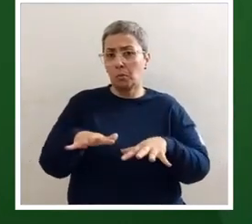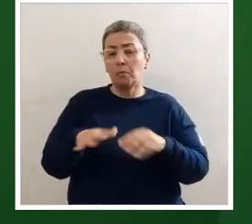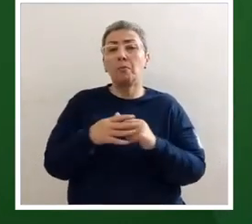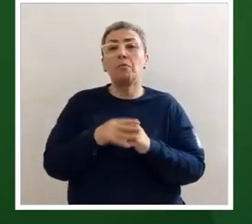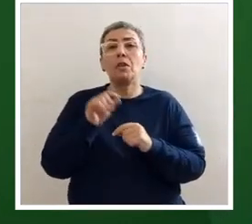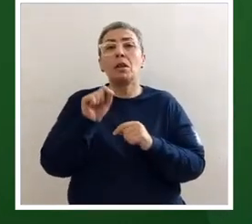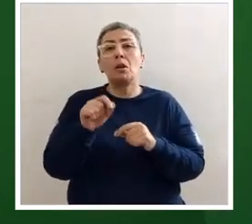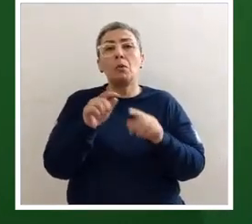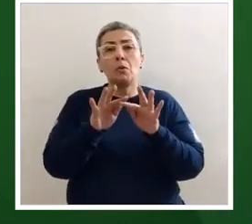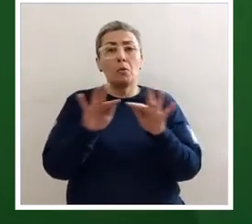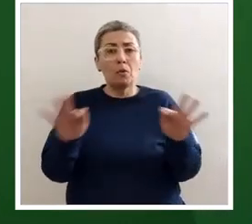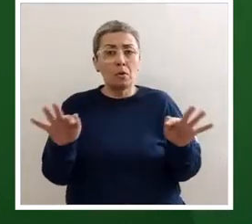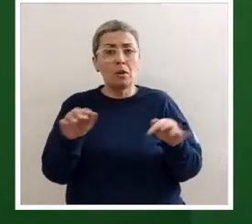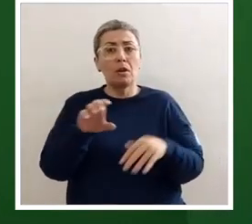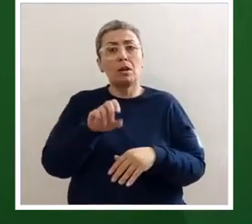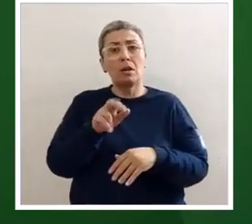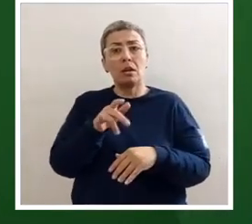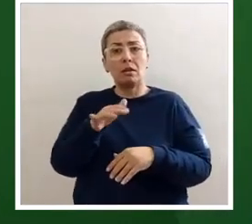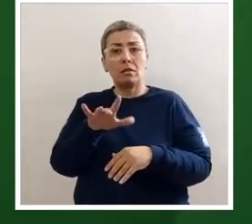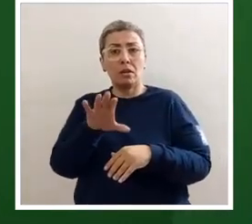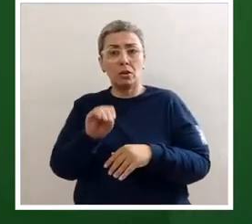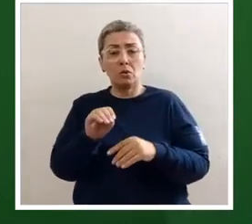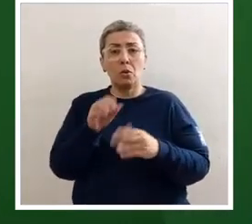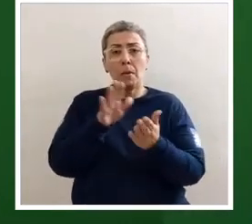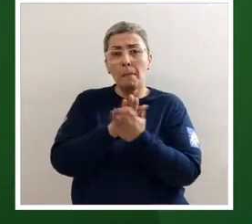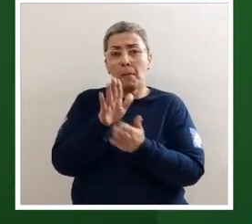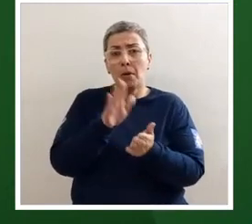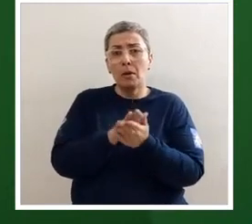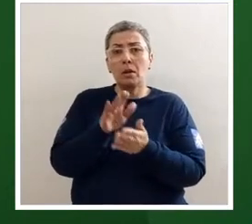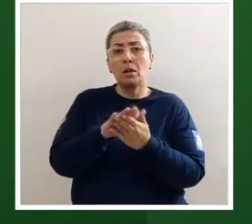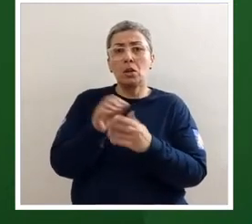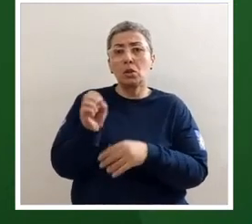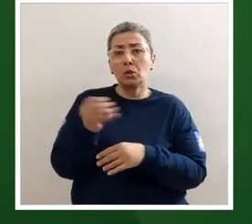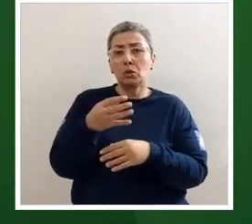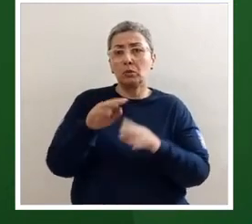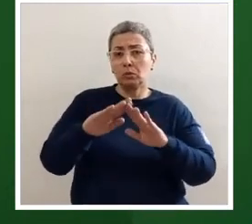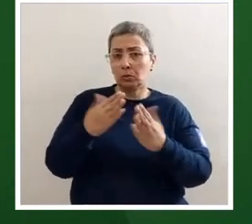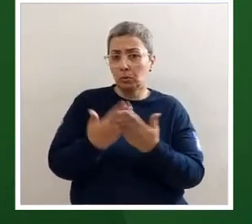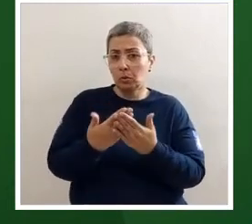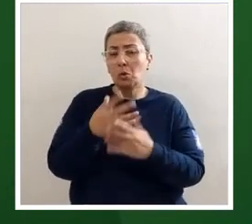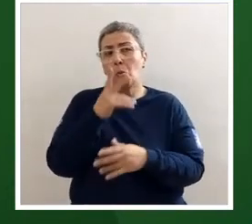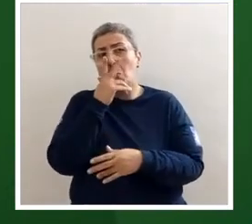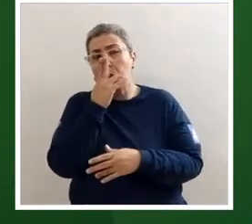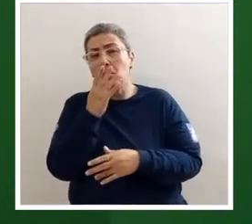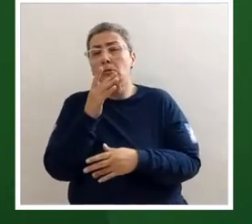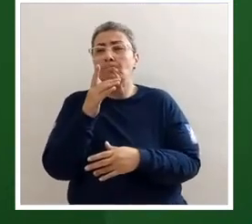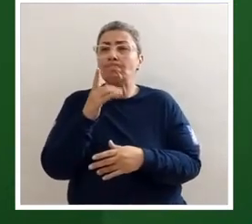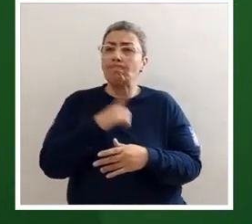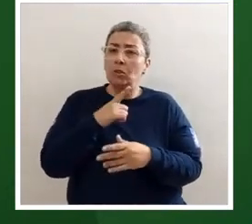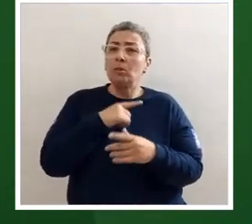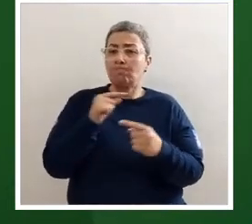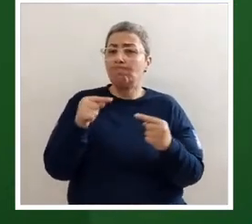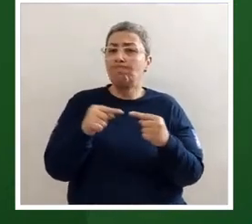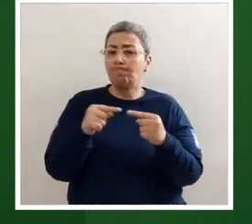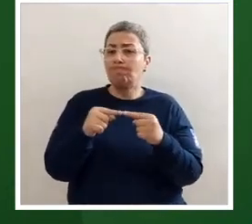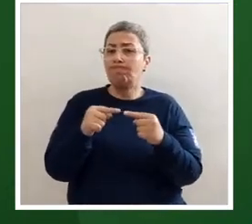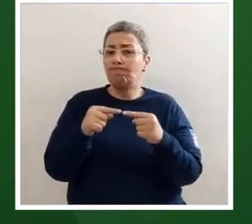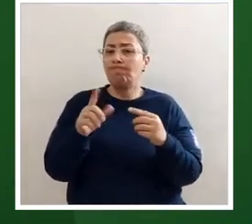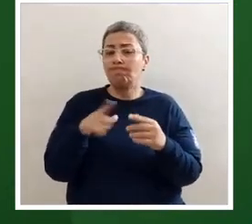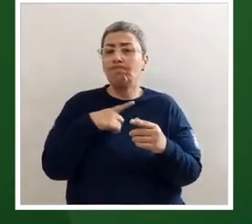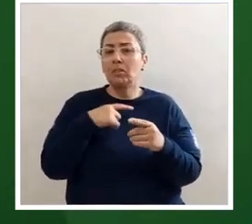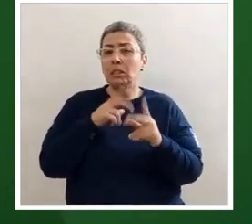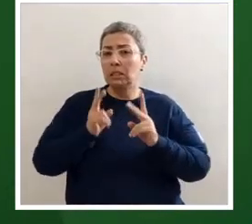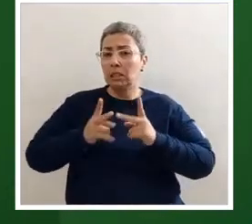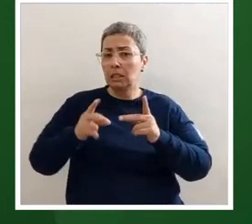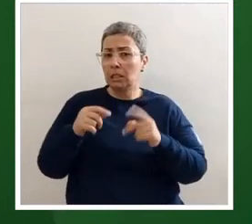é uma frase do Carvalho saiu publicado na nova escola e que eu acho assim pertinente e